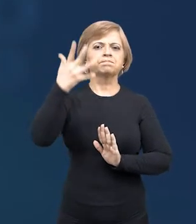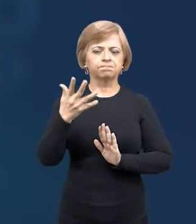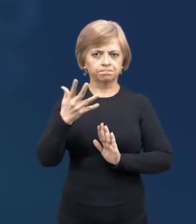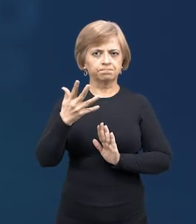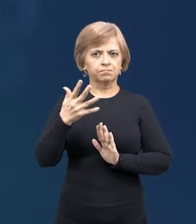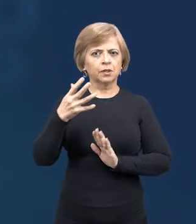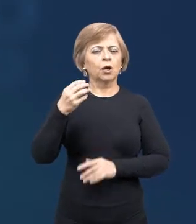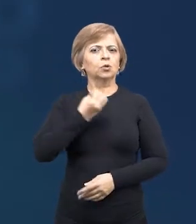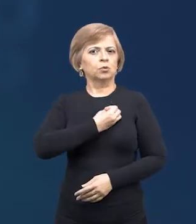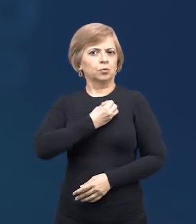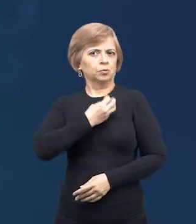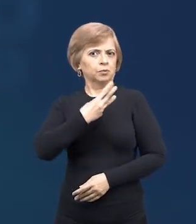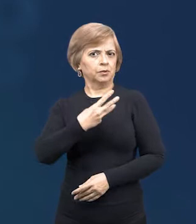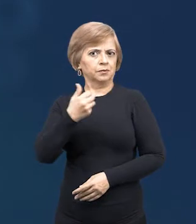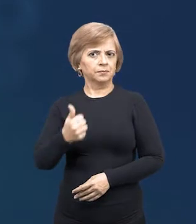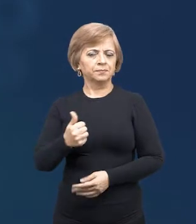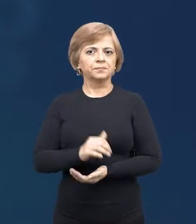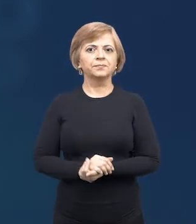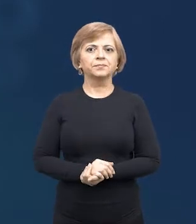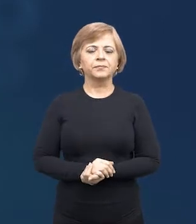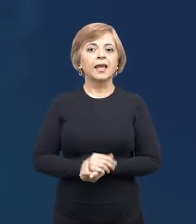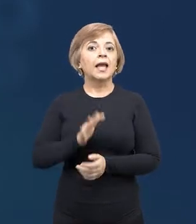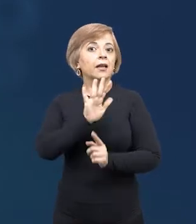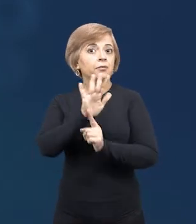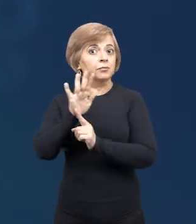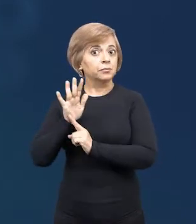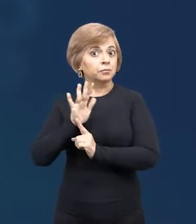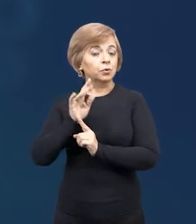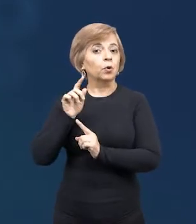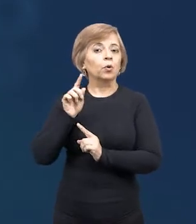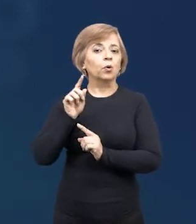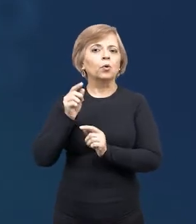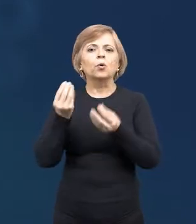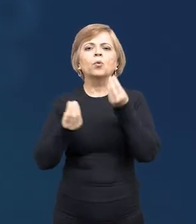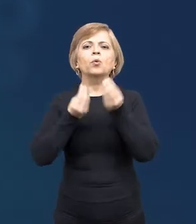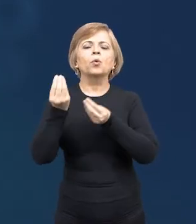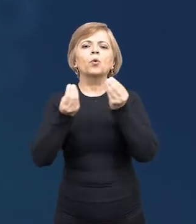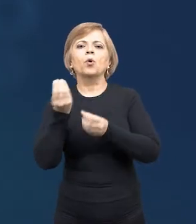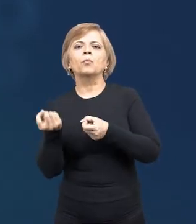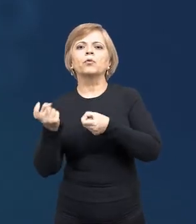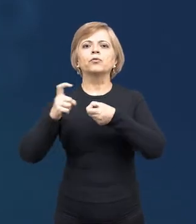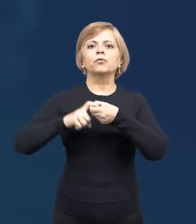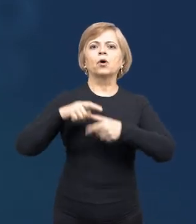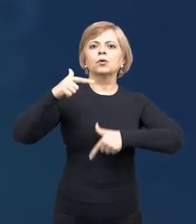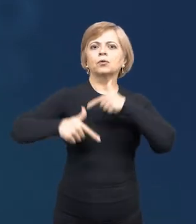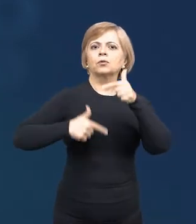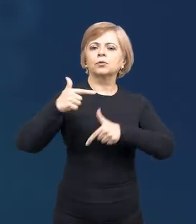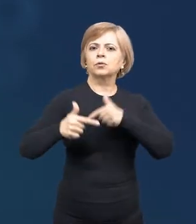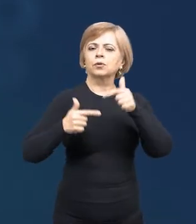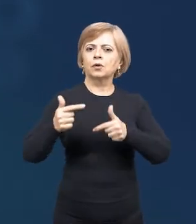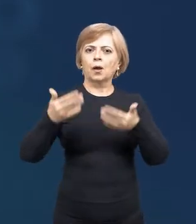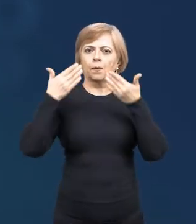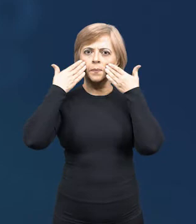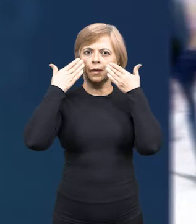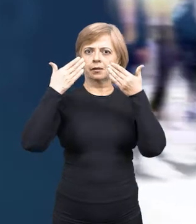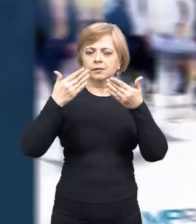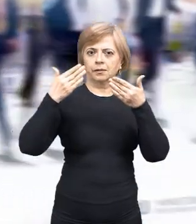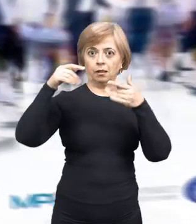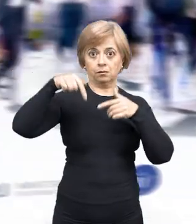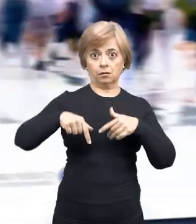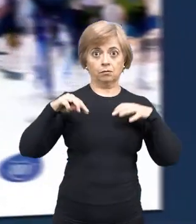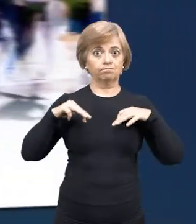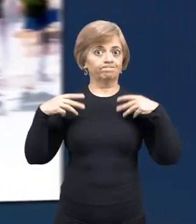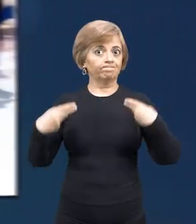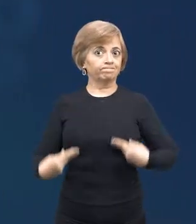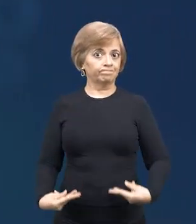GPGJ-CGMP número 31 estabeleceu as diretrizes para o Plano de Retomada das Atividades Presenciais do